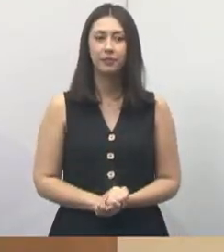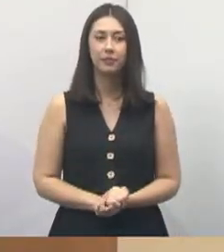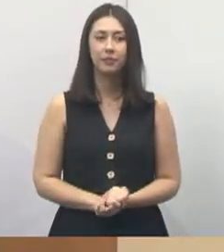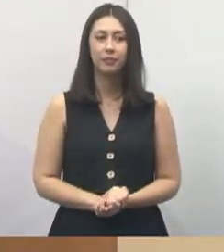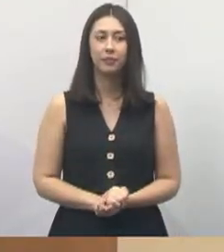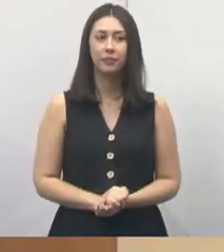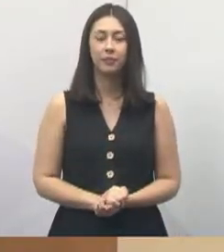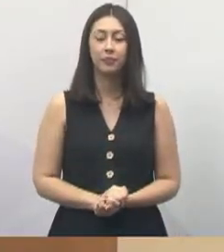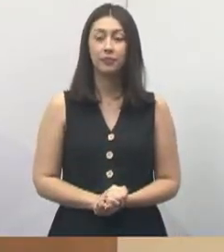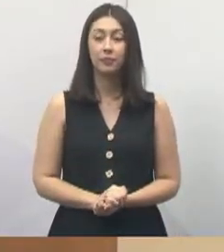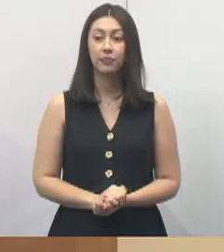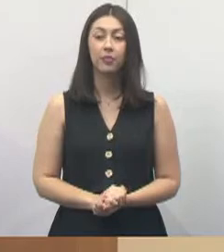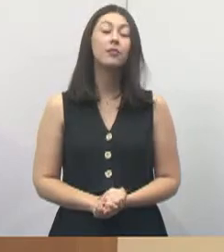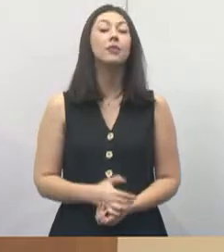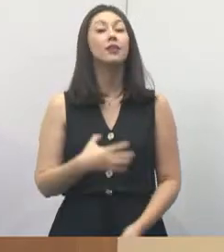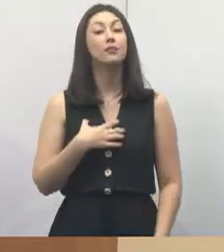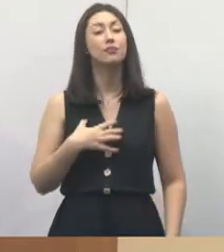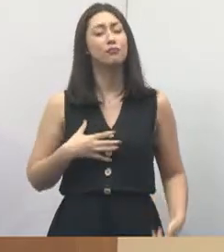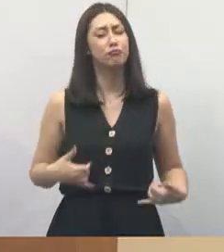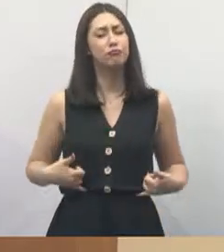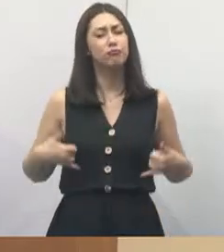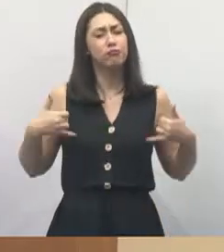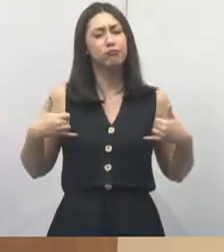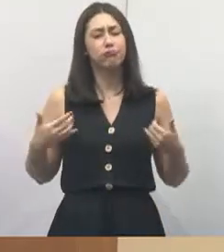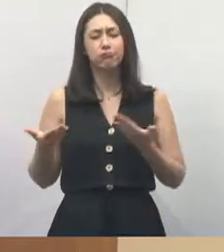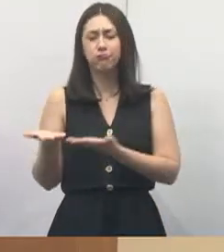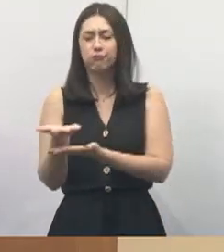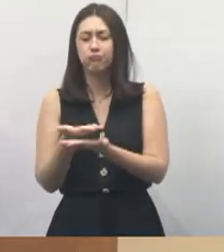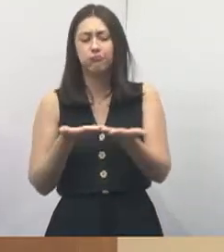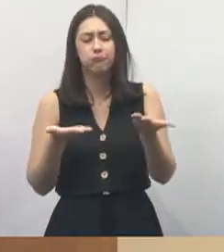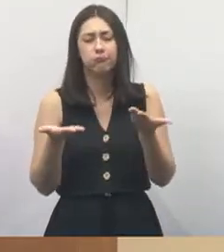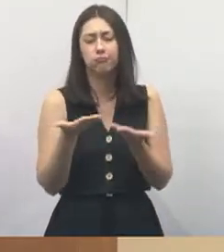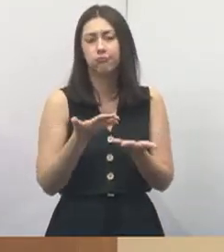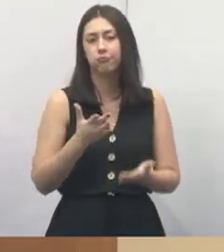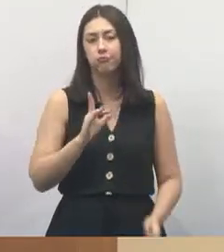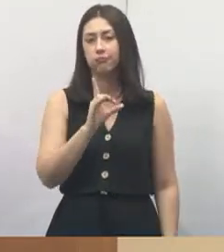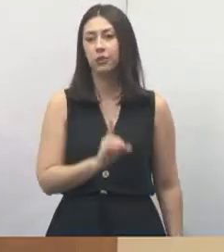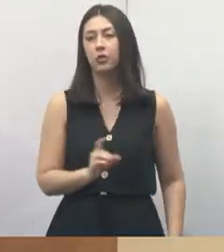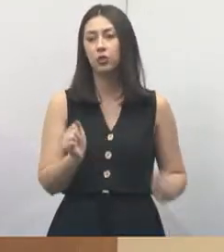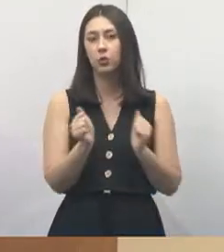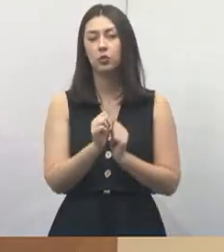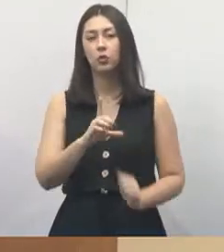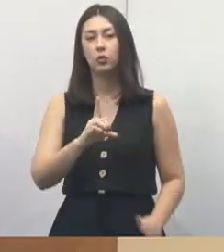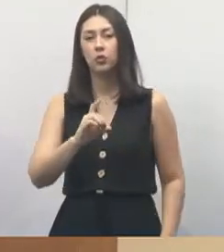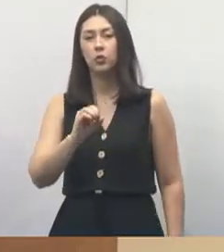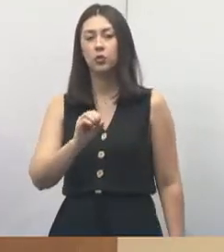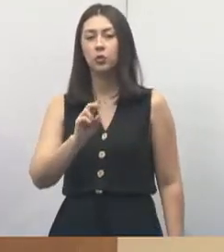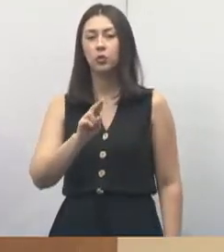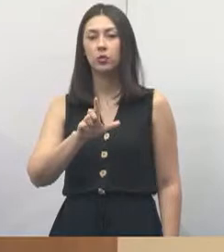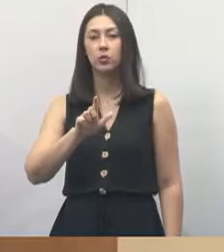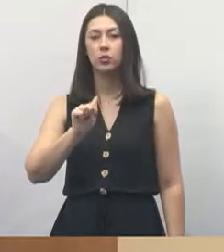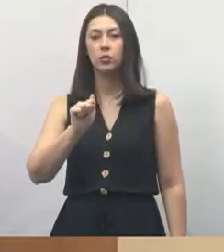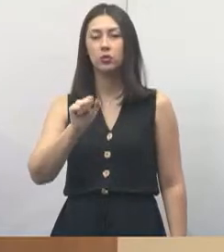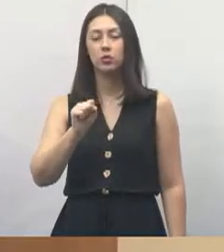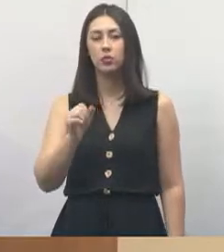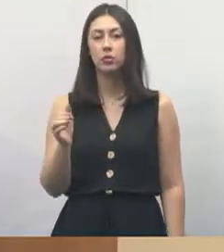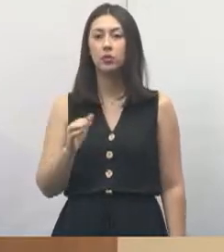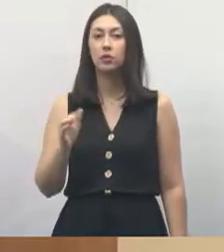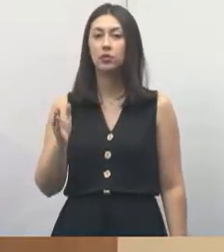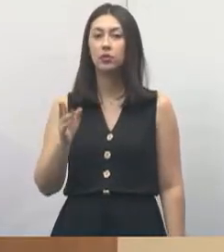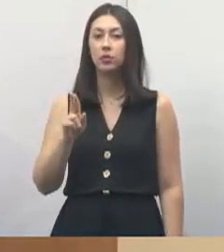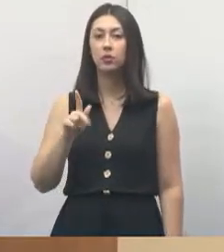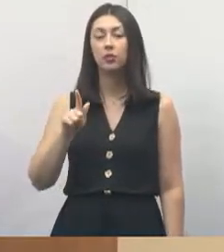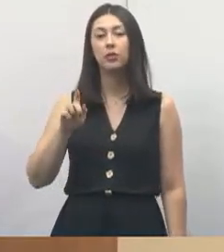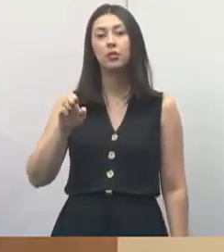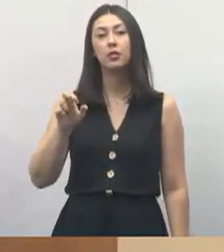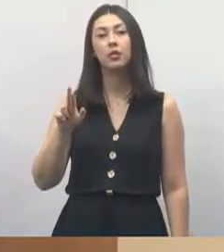Salesópolis, onde tenho a honra também de dividir a diretoria com o Dr. Douglas, Dr. Guerra, Dra. Tatiana e